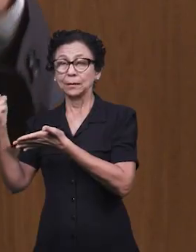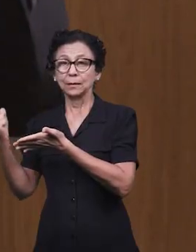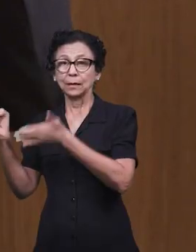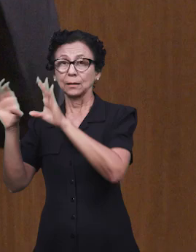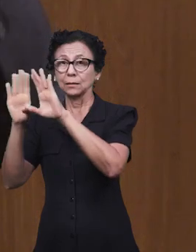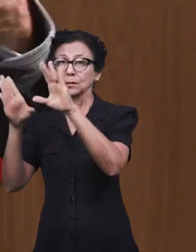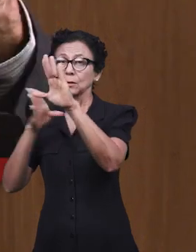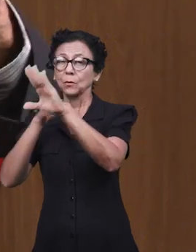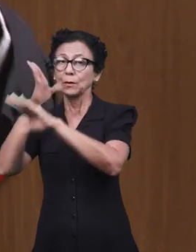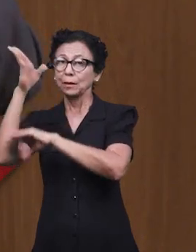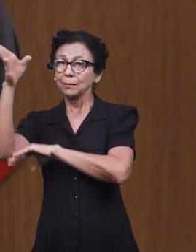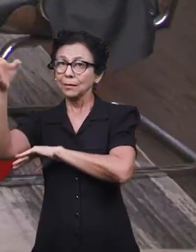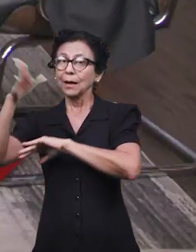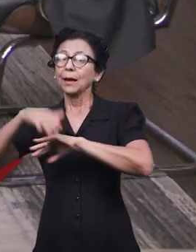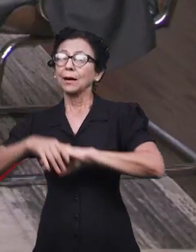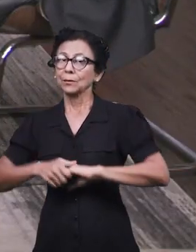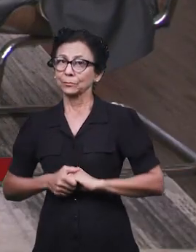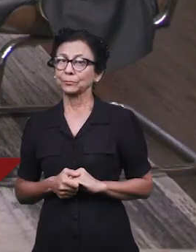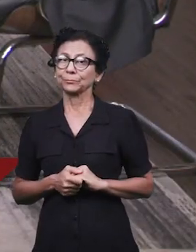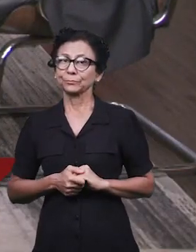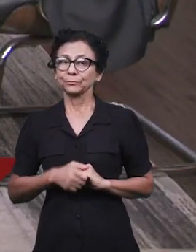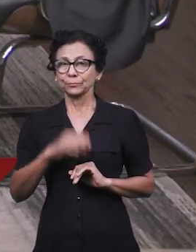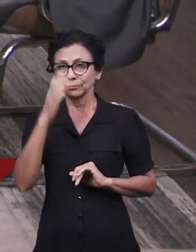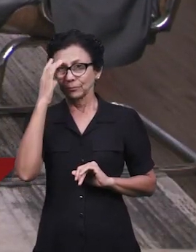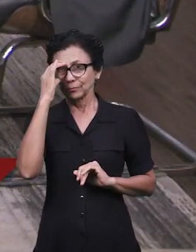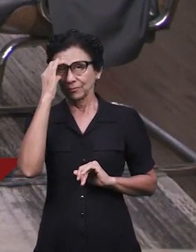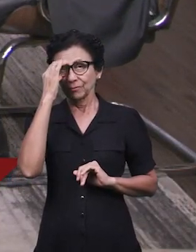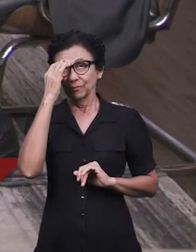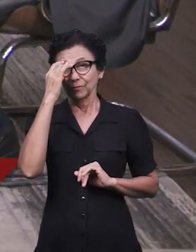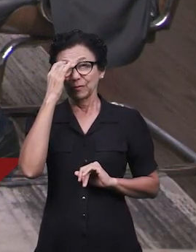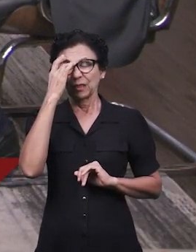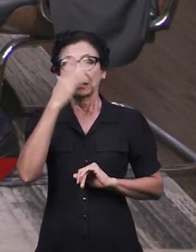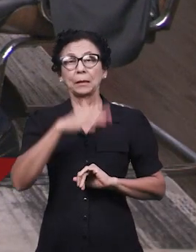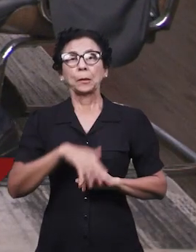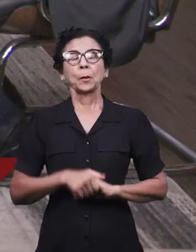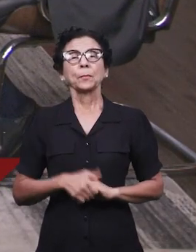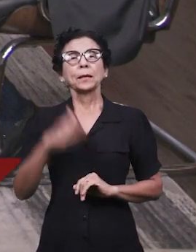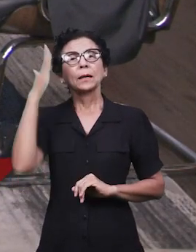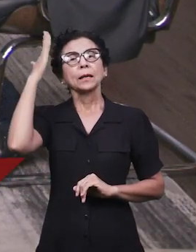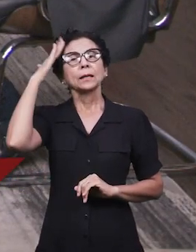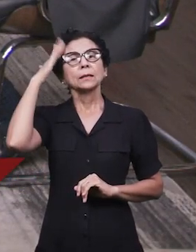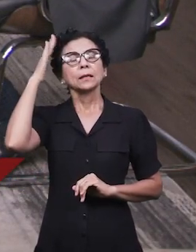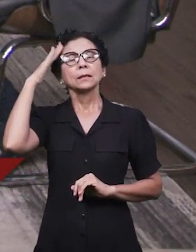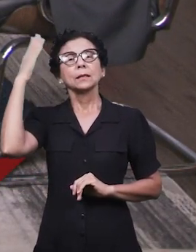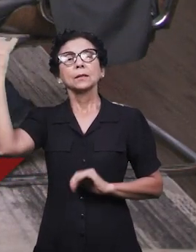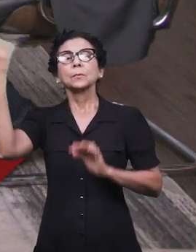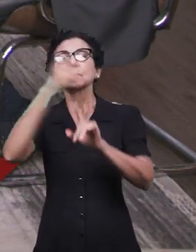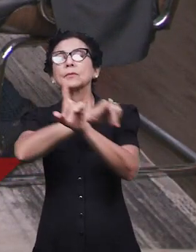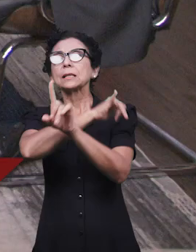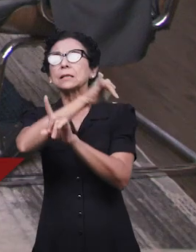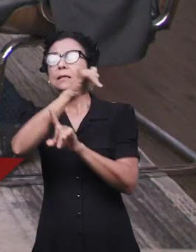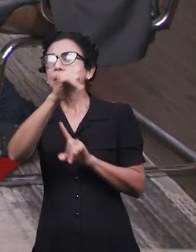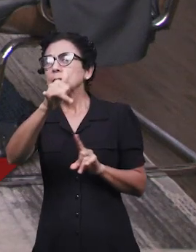é toque de trombeta, que é espiritual. Então, quem não entendeu Jesus como